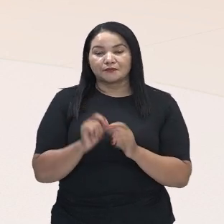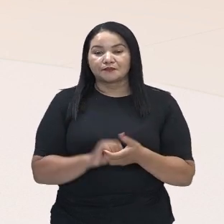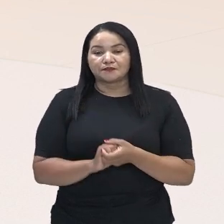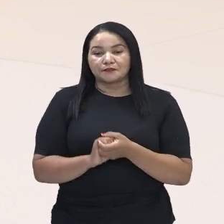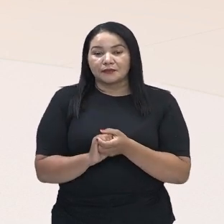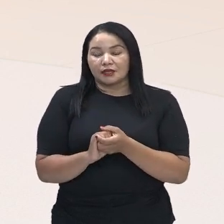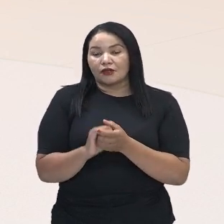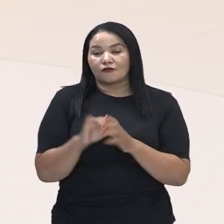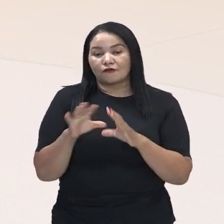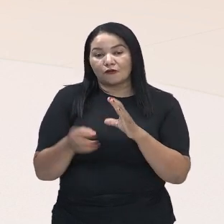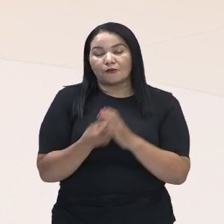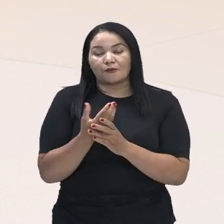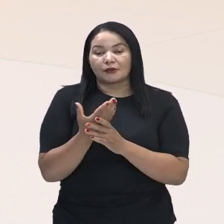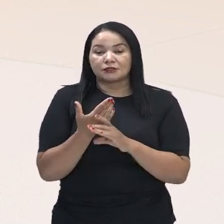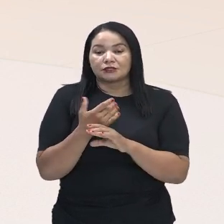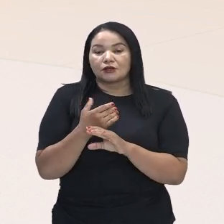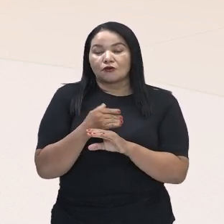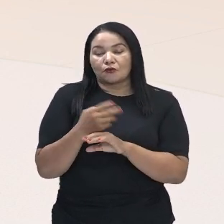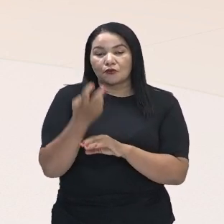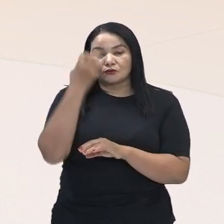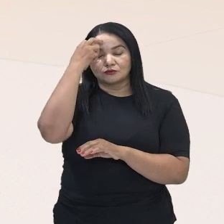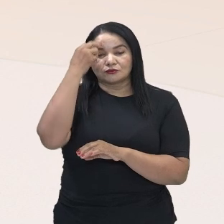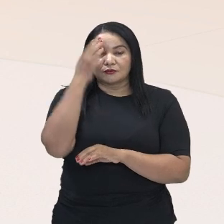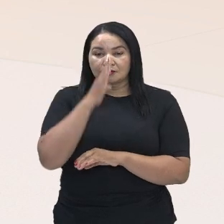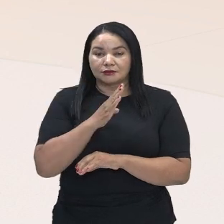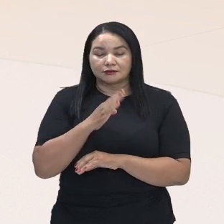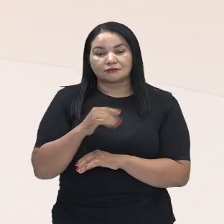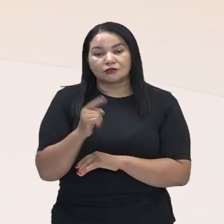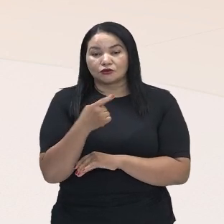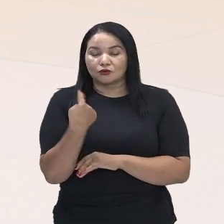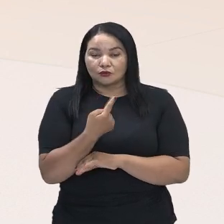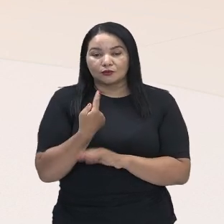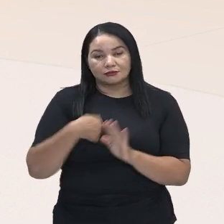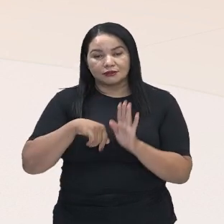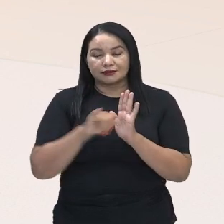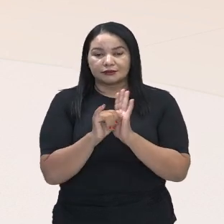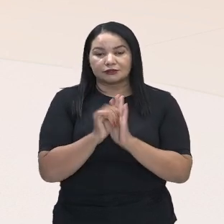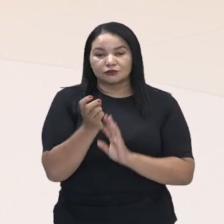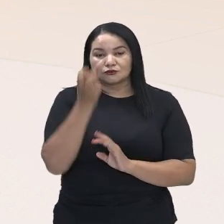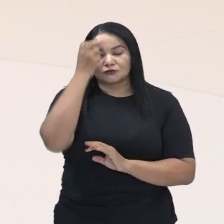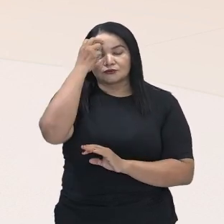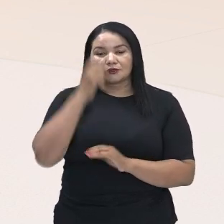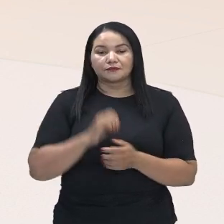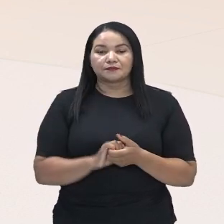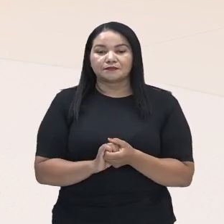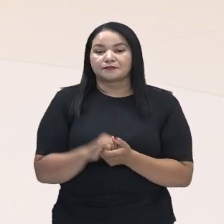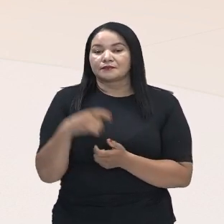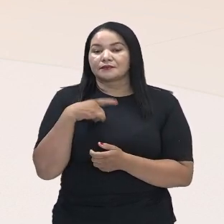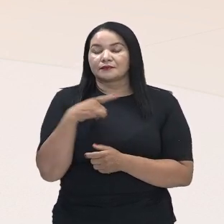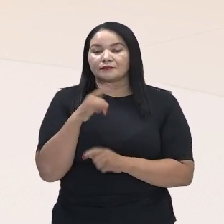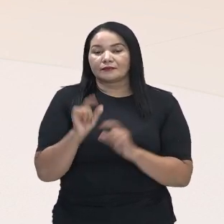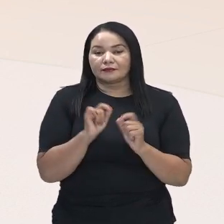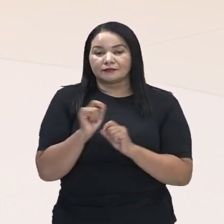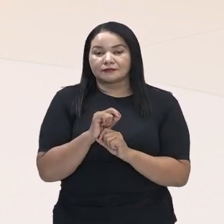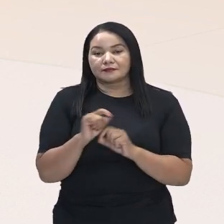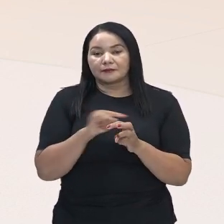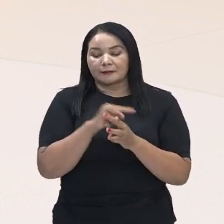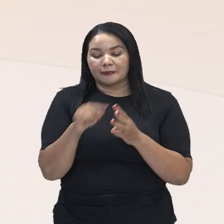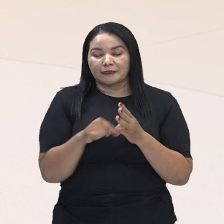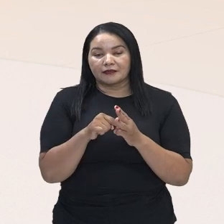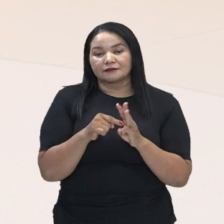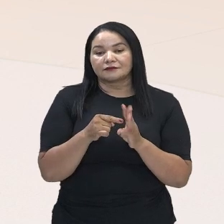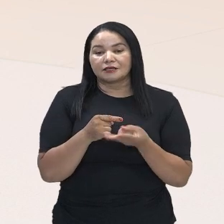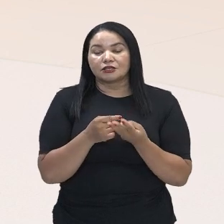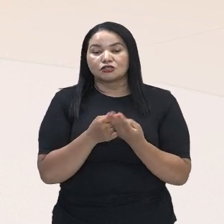cultural do Brasil, formação da nossa identidade cultural, que carrega consigo três matrizes